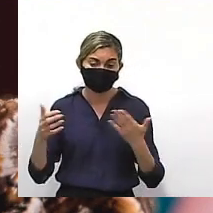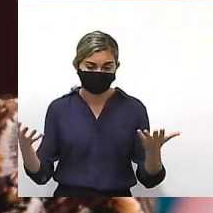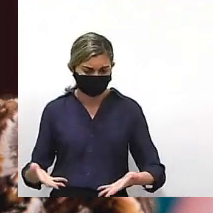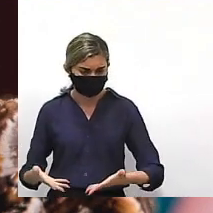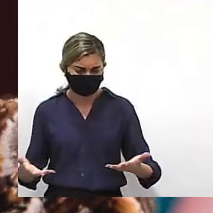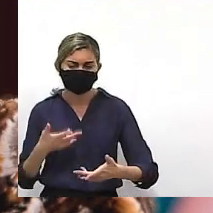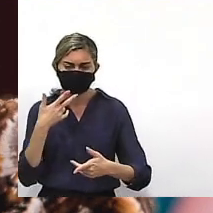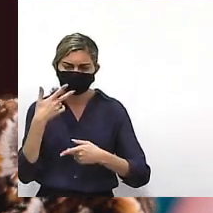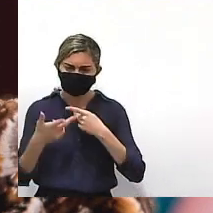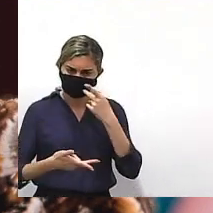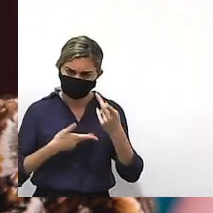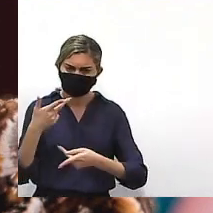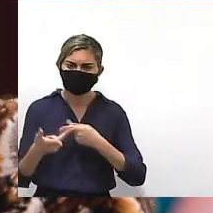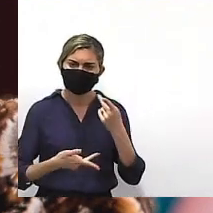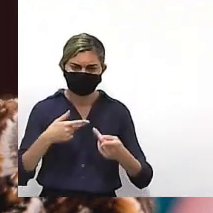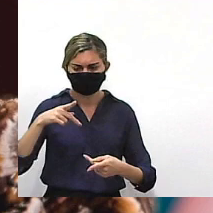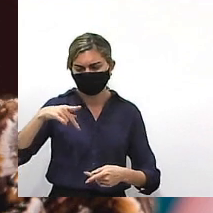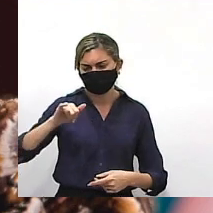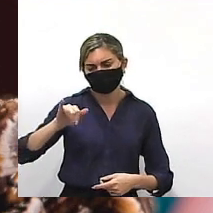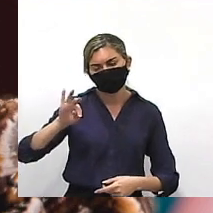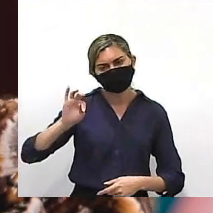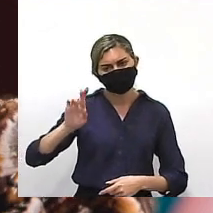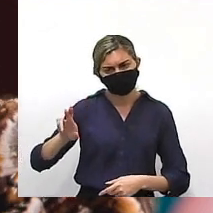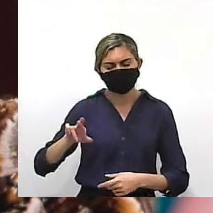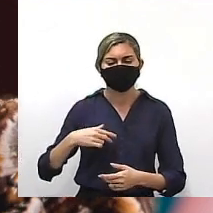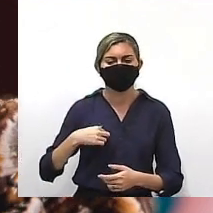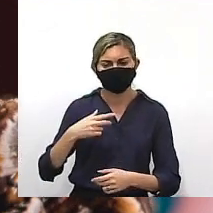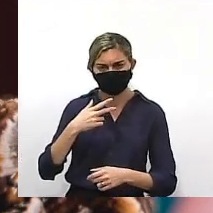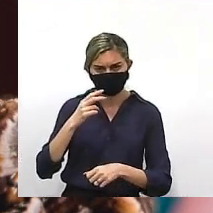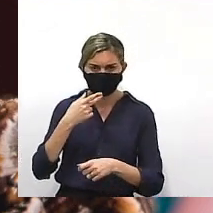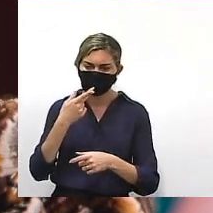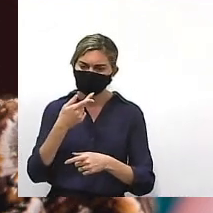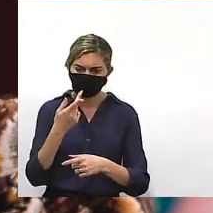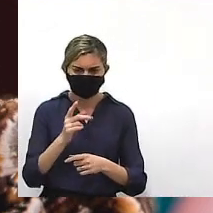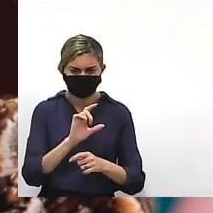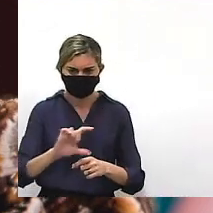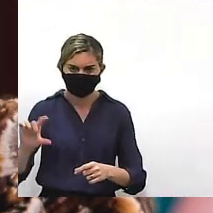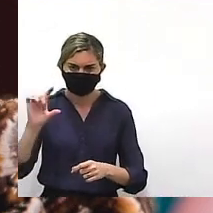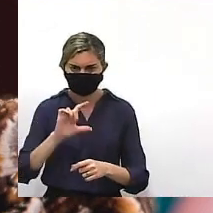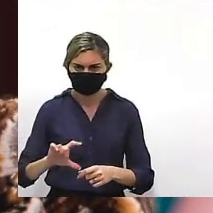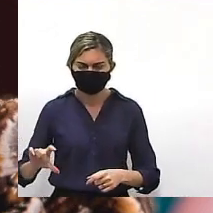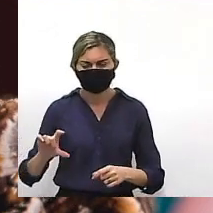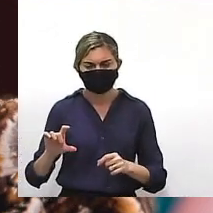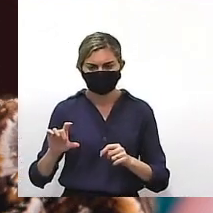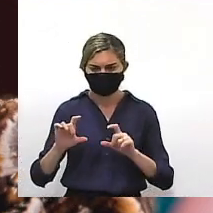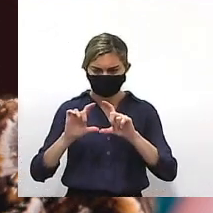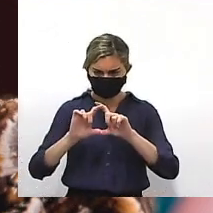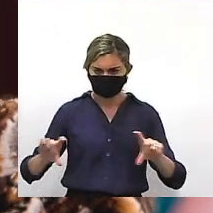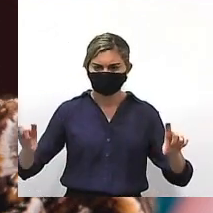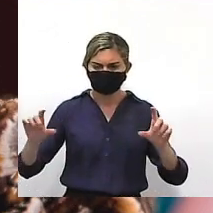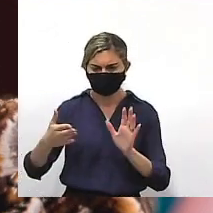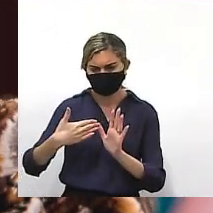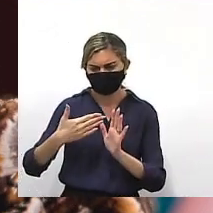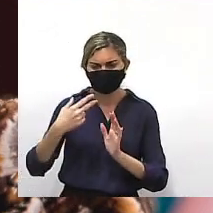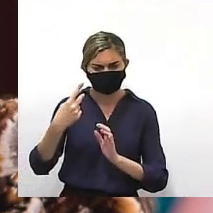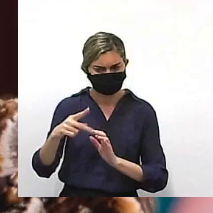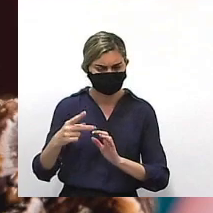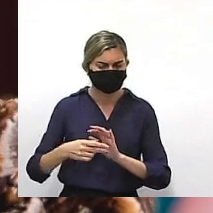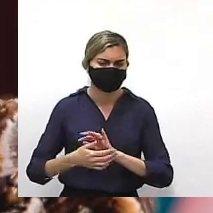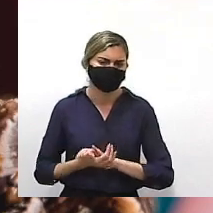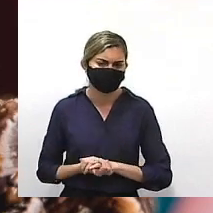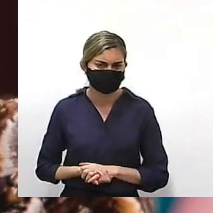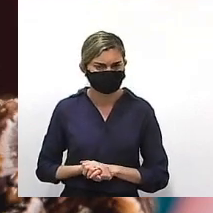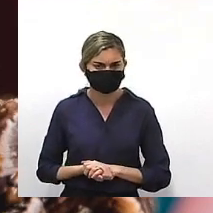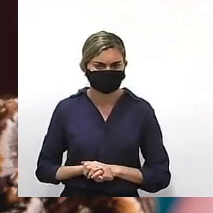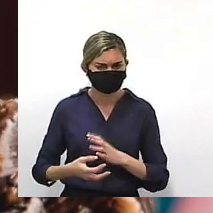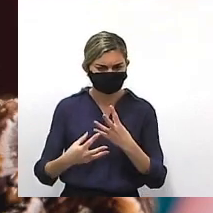vai falar um pouco sobre Peter Berger. Eu vou parafrasear um trecho do livro dele.